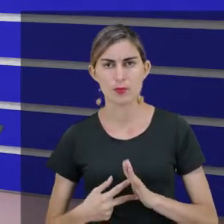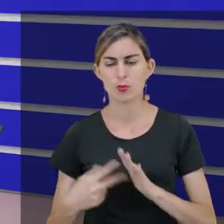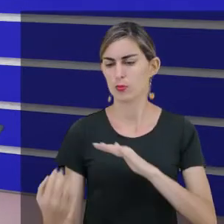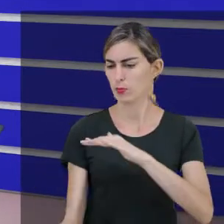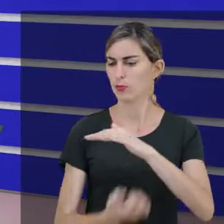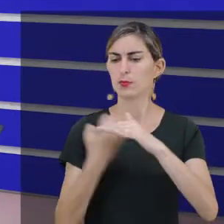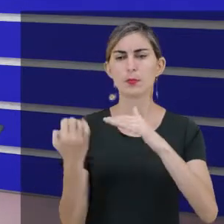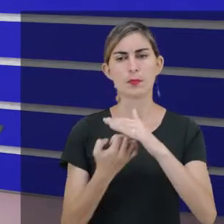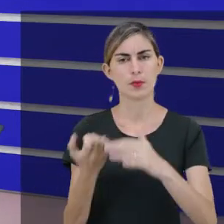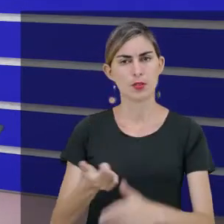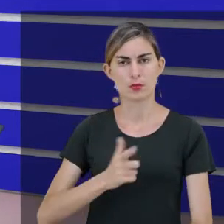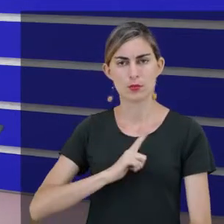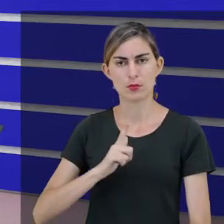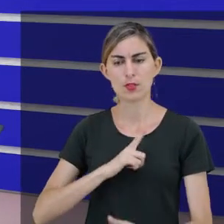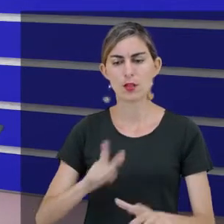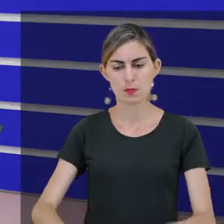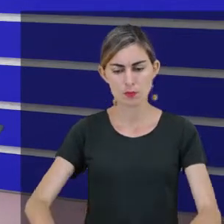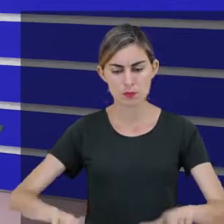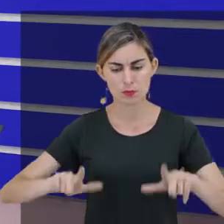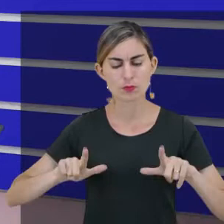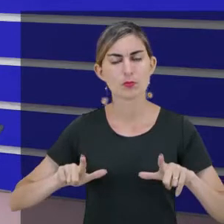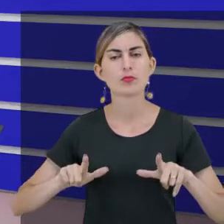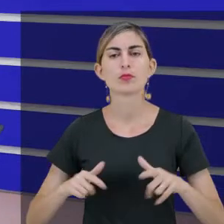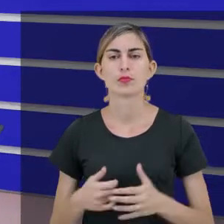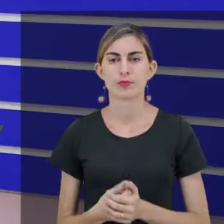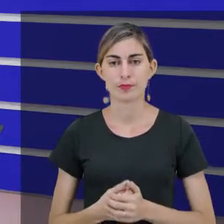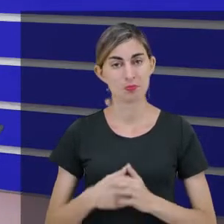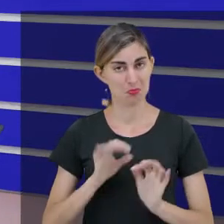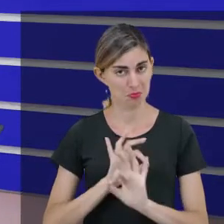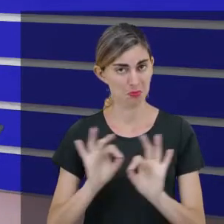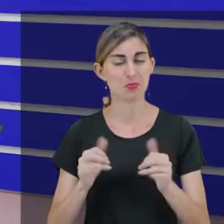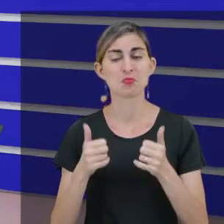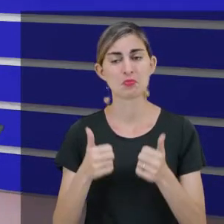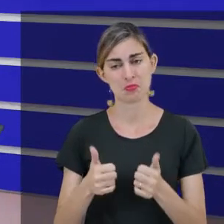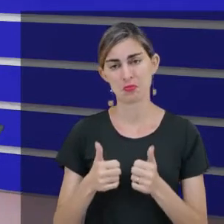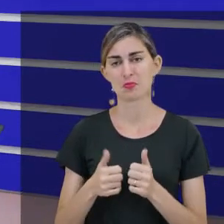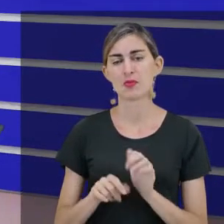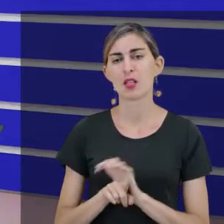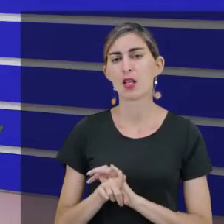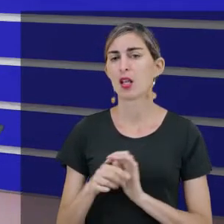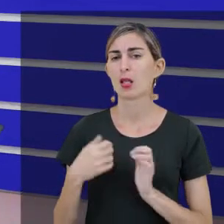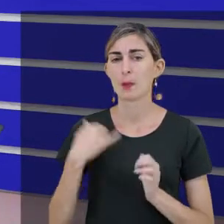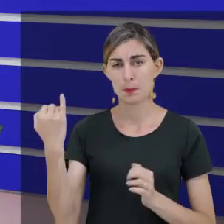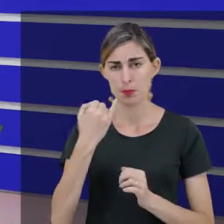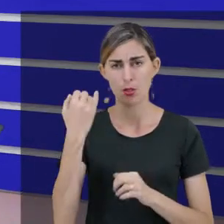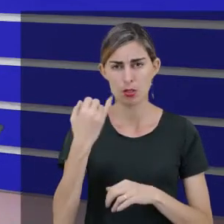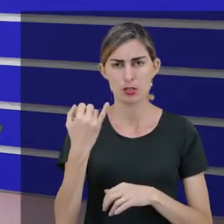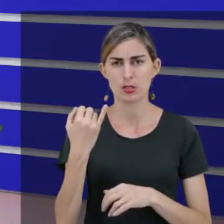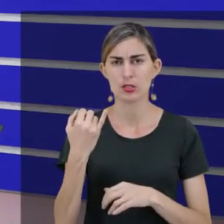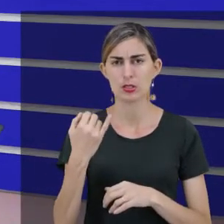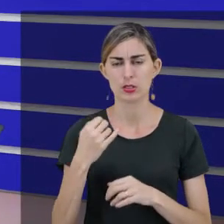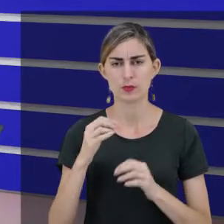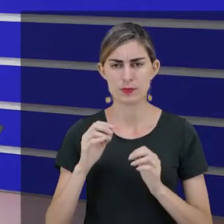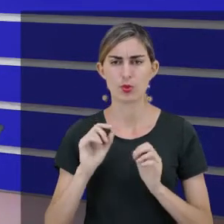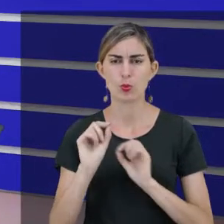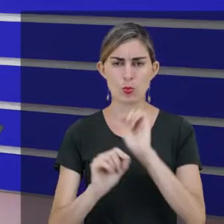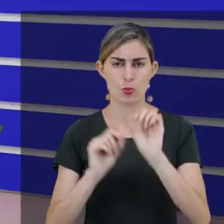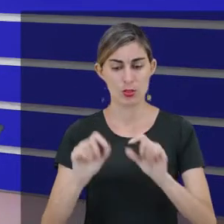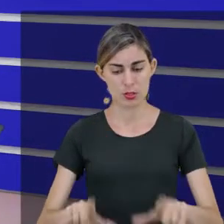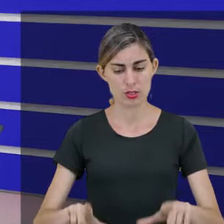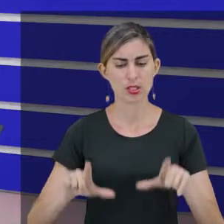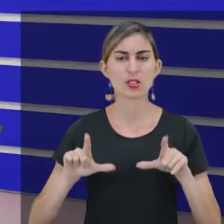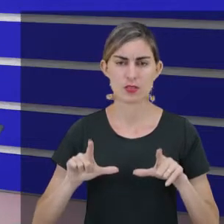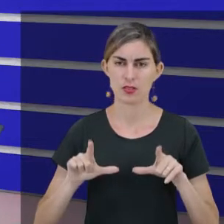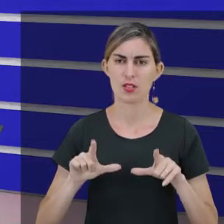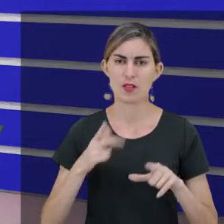empresa obter essa certificação? Excelente. É importante frisar que a certificação, né, as pessoas às vezes elas usam